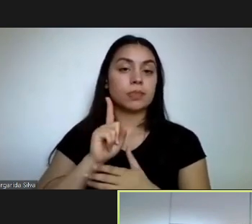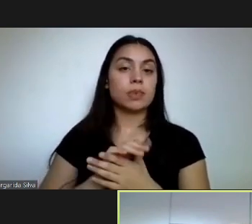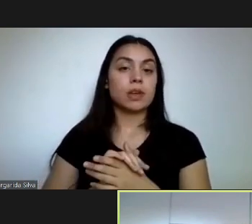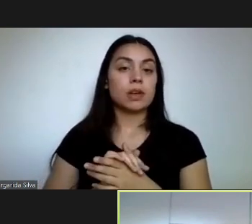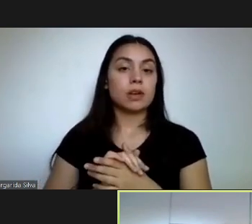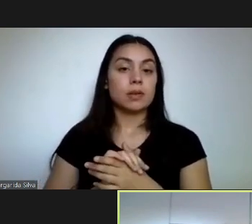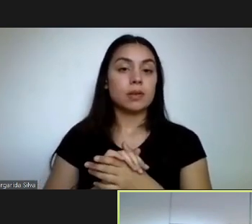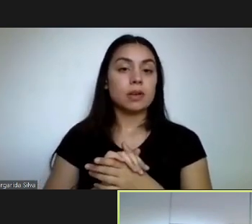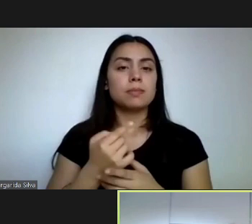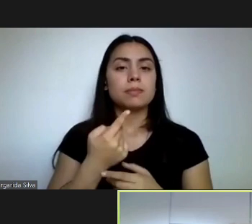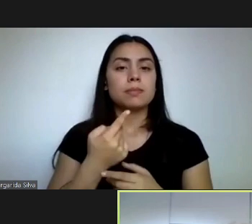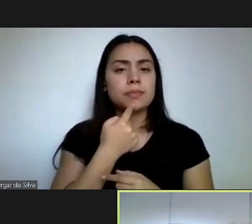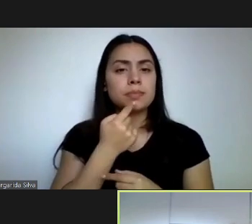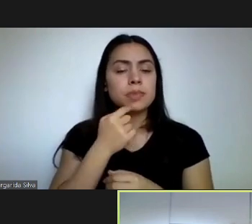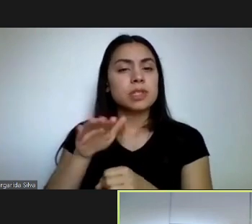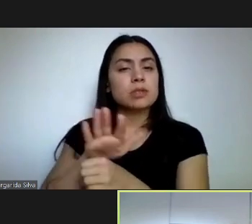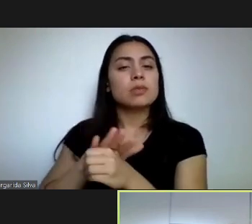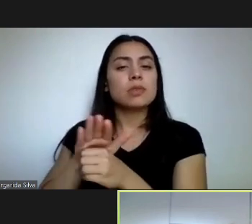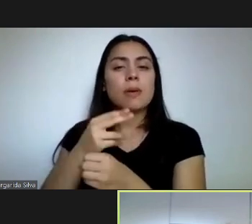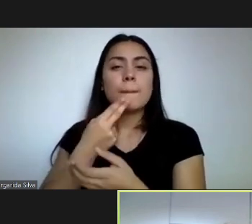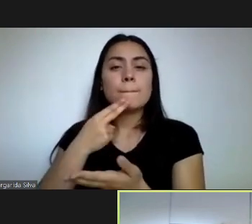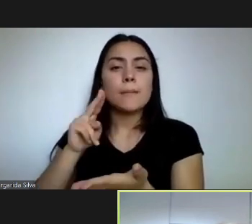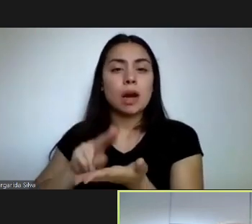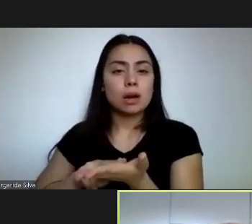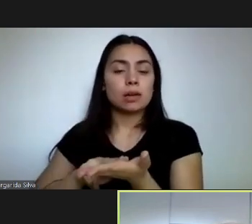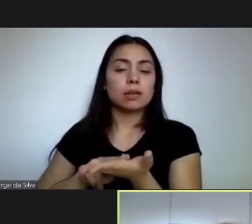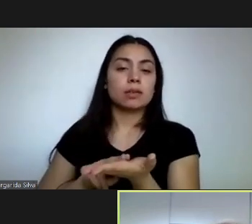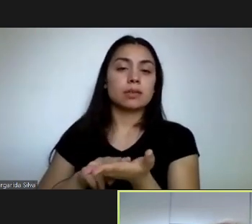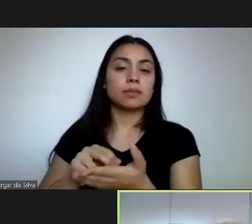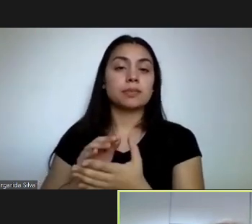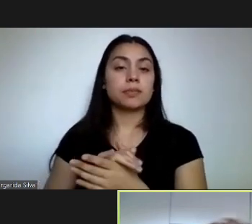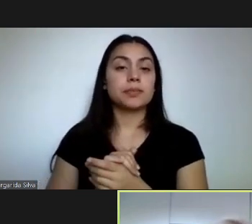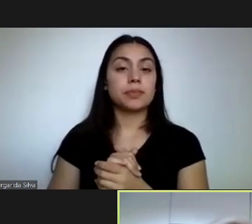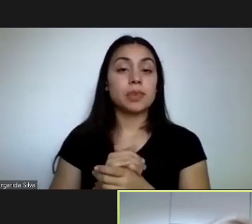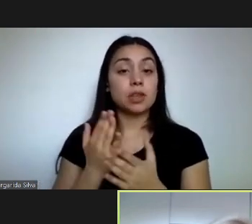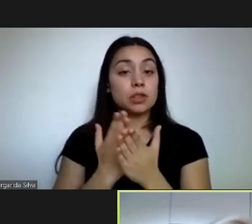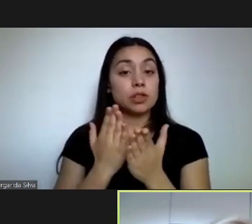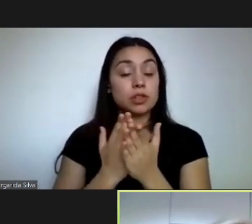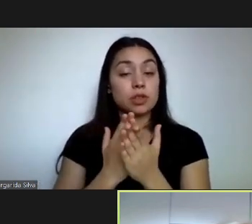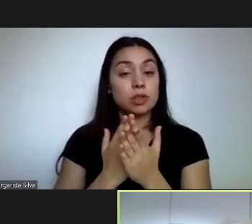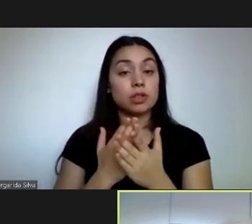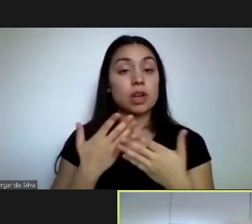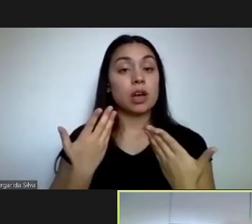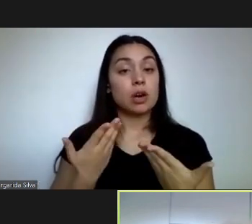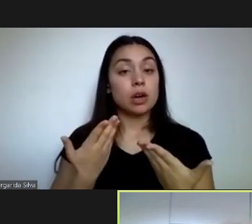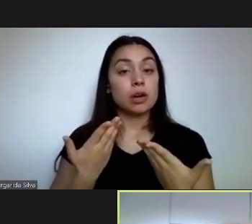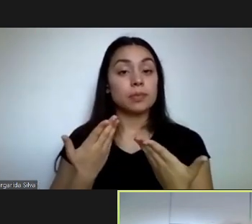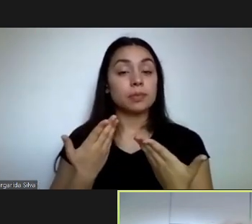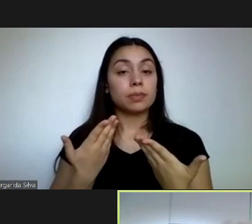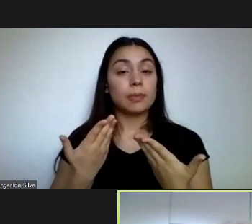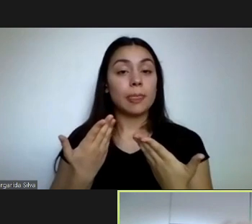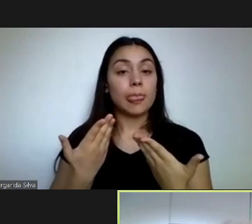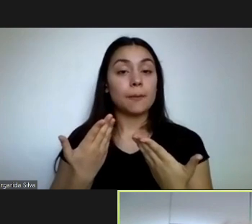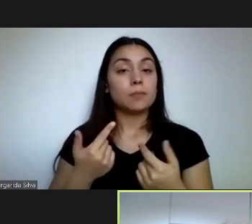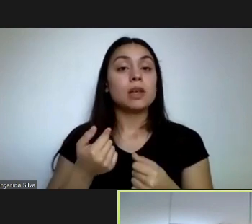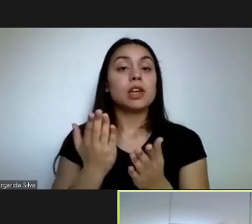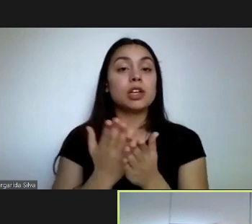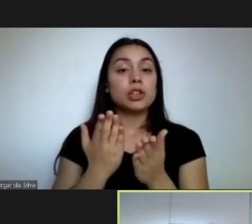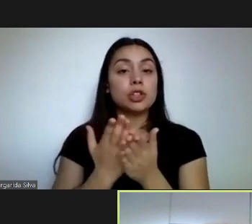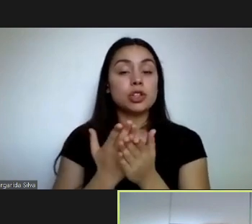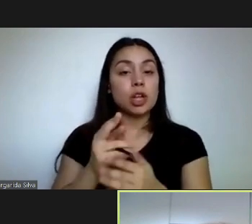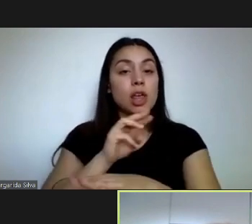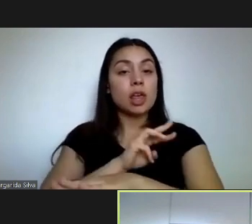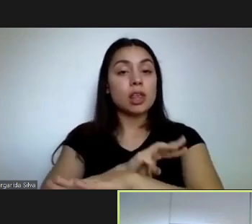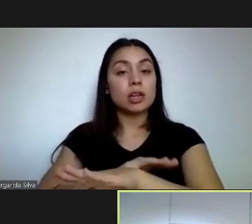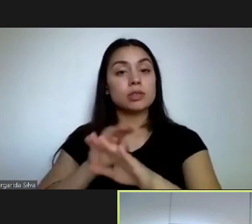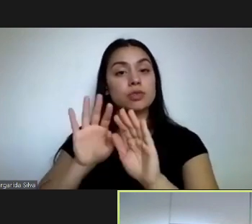saber a realidade com que nos confrontamos nas nossas escolas. Perante isto e perante o direito à educação, o que é que a Direção-Geral da Educação faz?